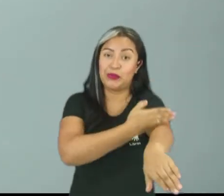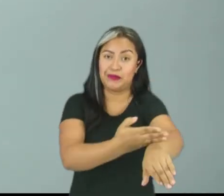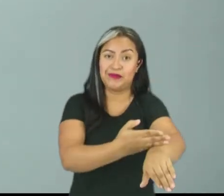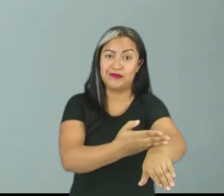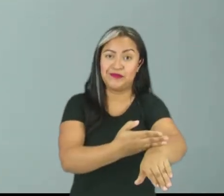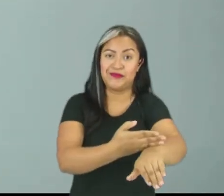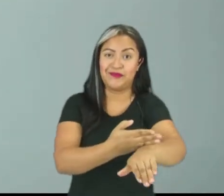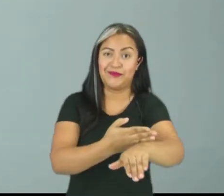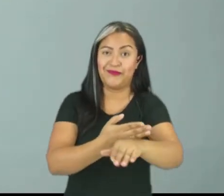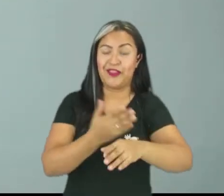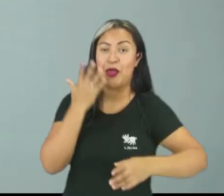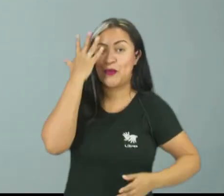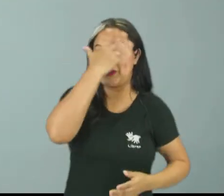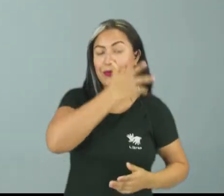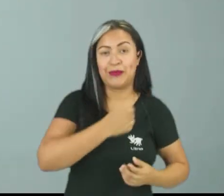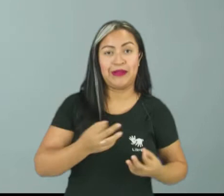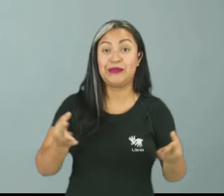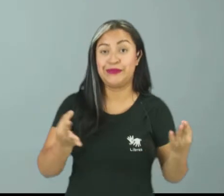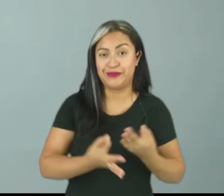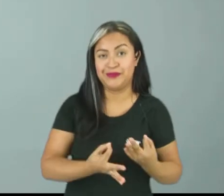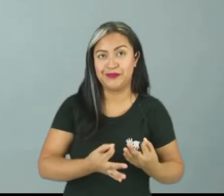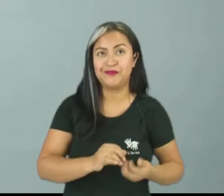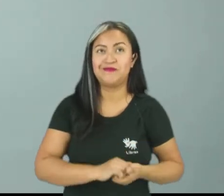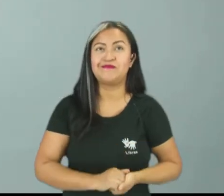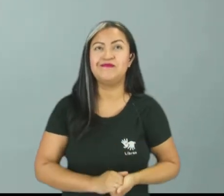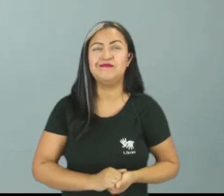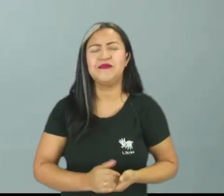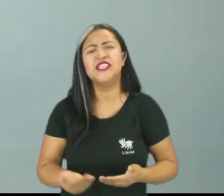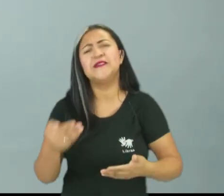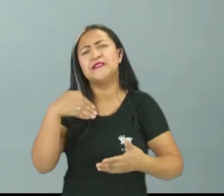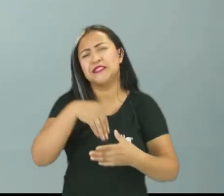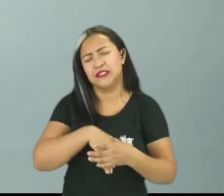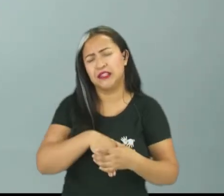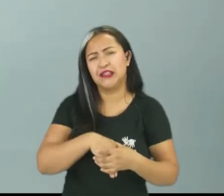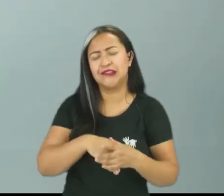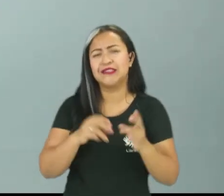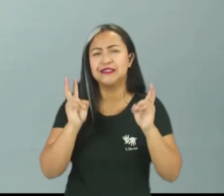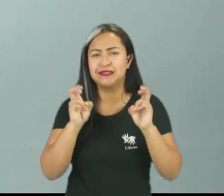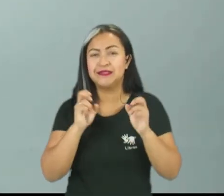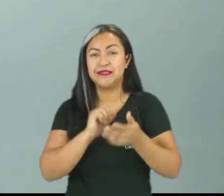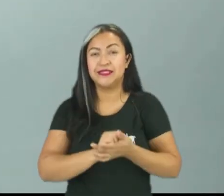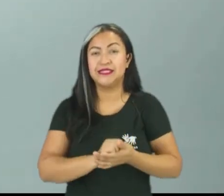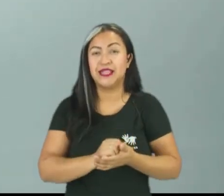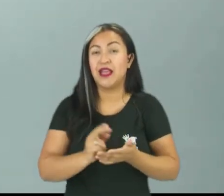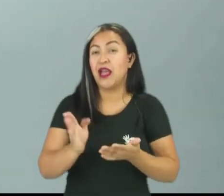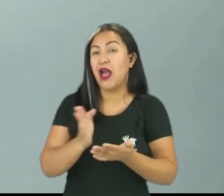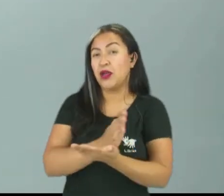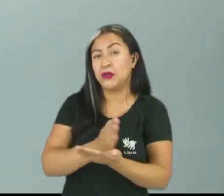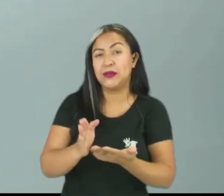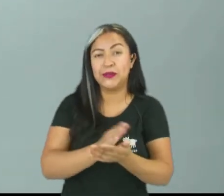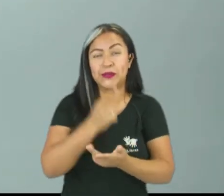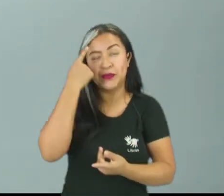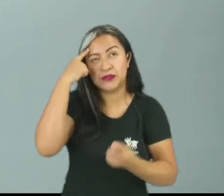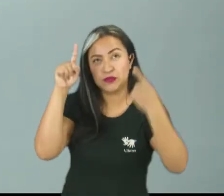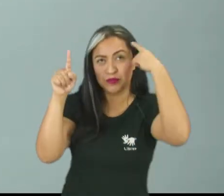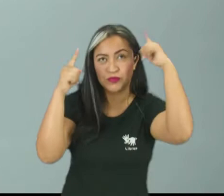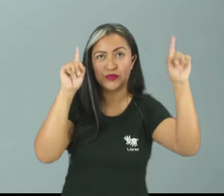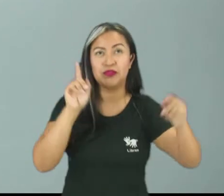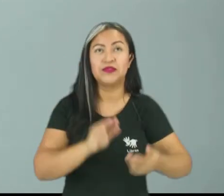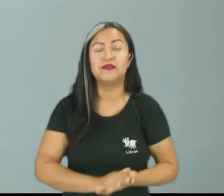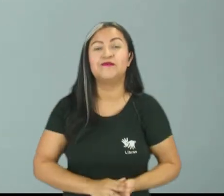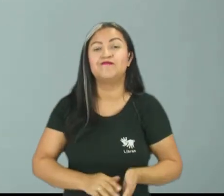puro, tá? Dentro dessas questões, a gente tem algumas teorias que sustentaram,